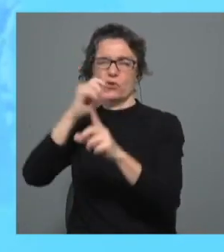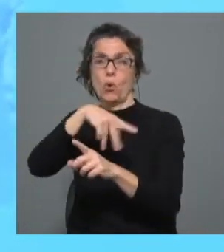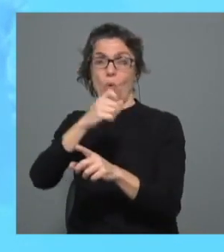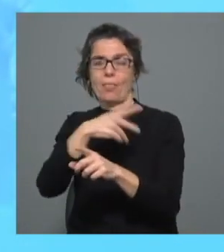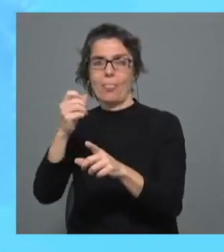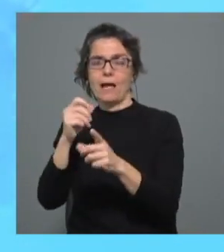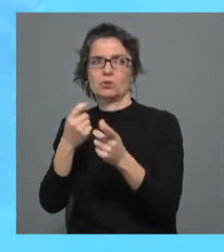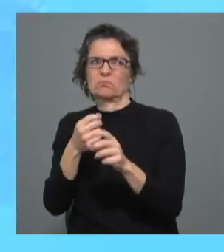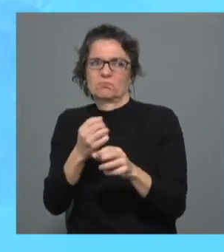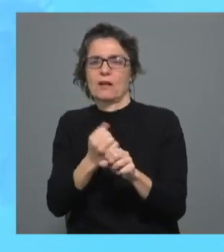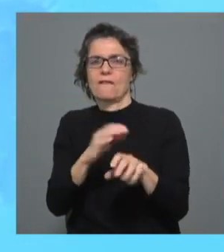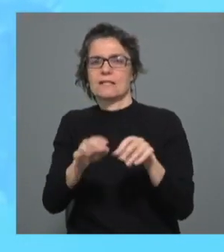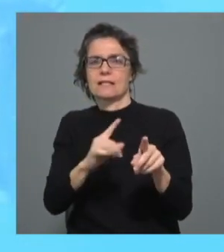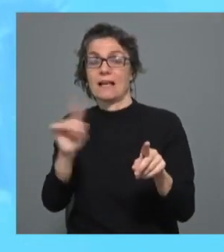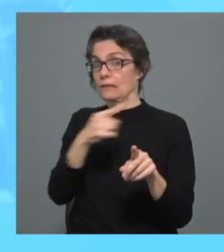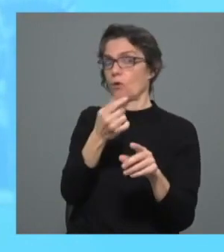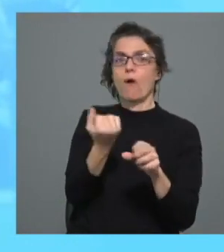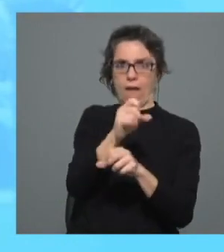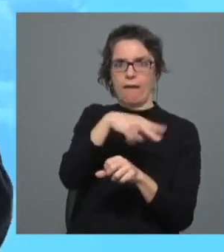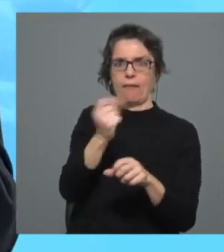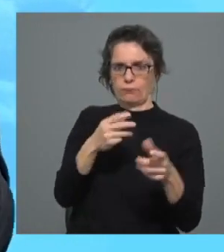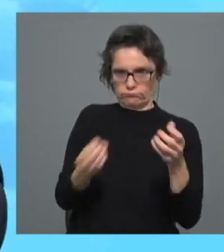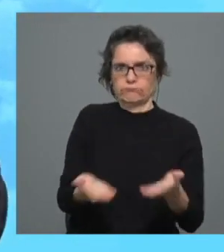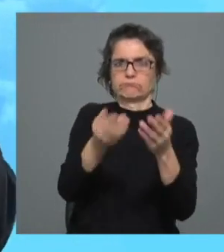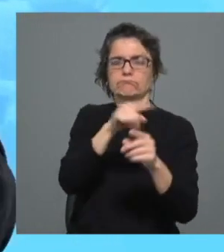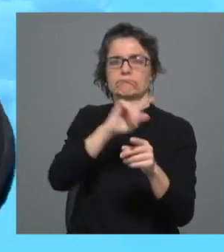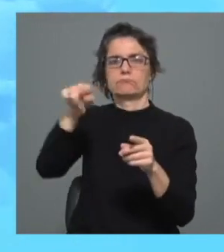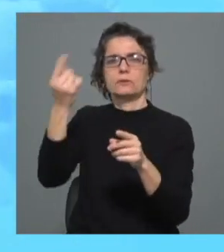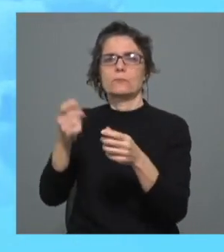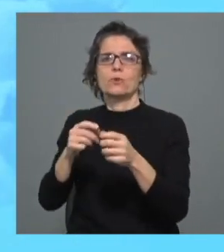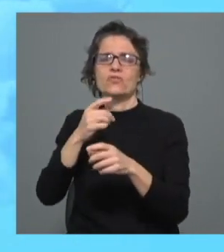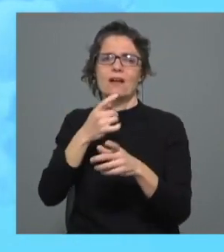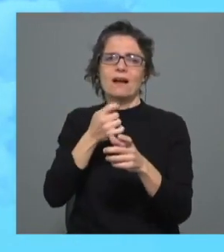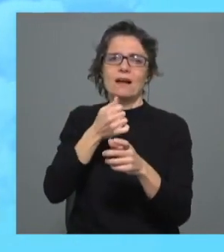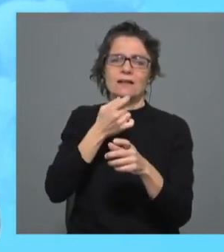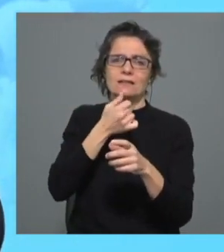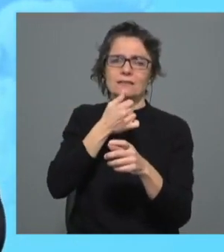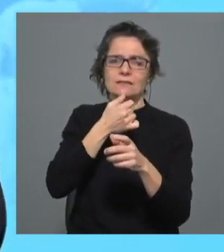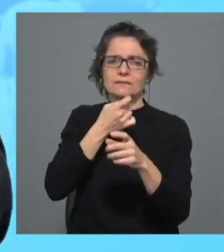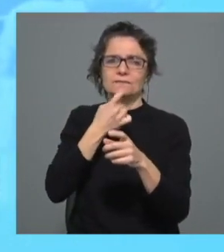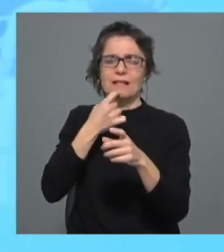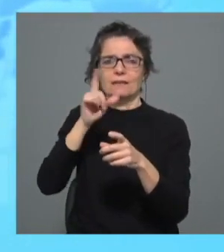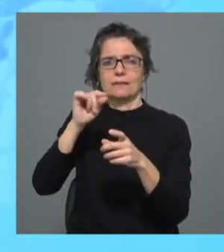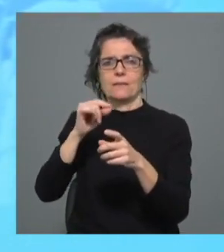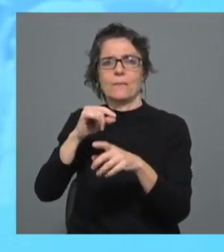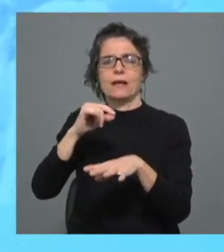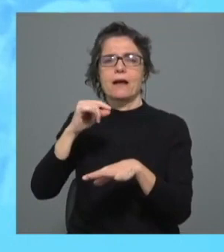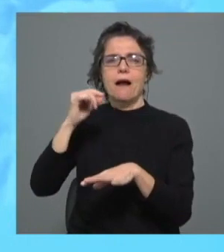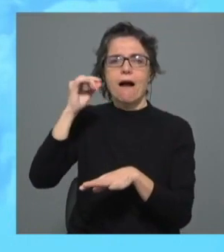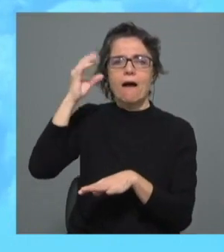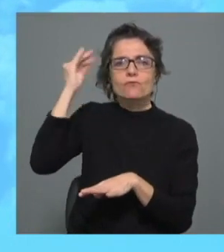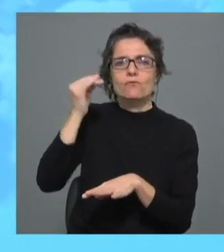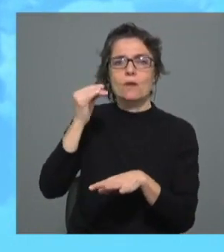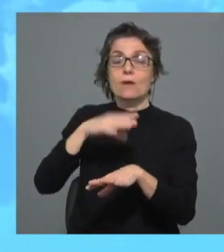União Europeia não se dividiu, a Finlândia e a Suécia pediram a adesão à NATO, a Dinamarca, que é uma coisa pouco falada e que estava exterior à